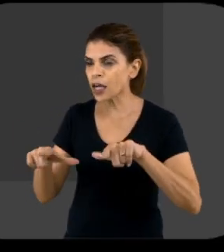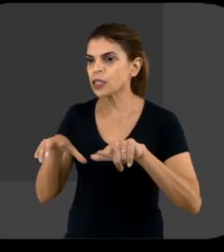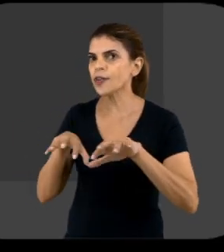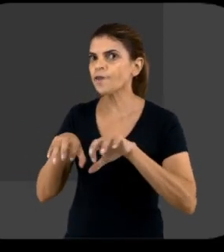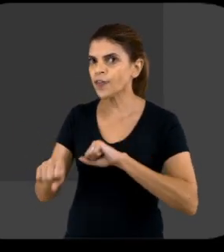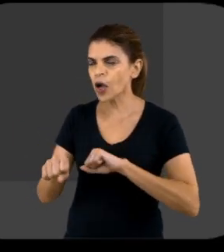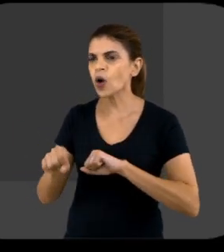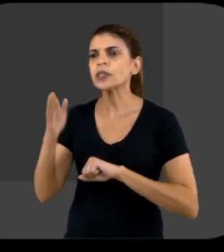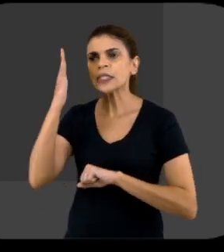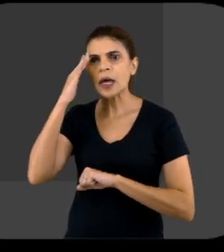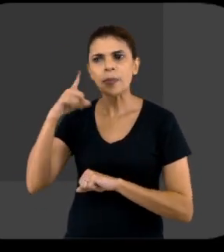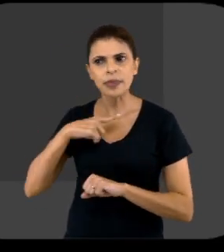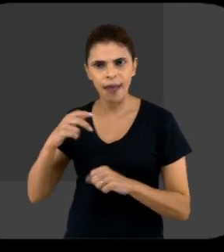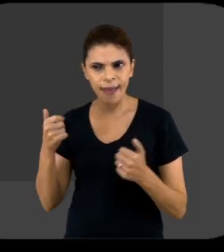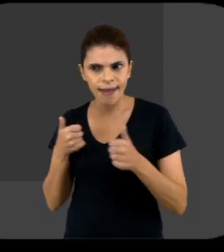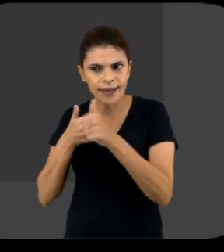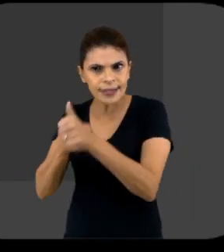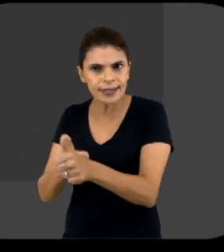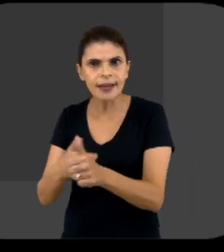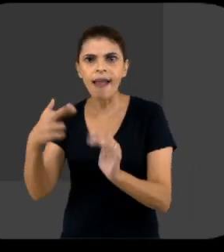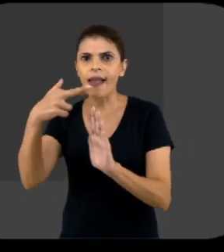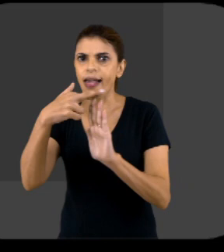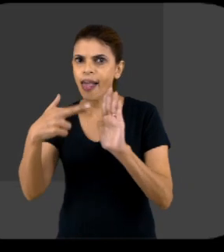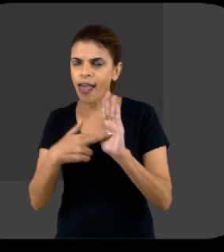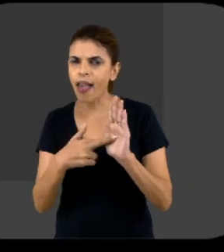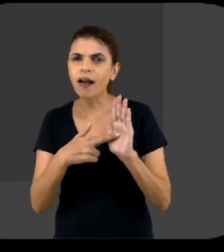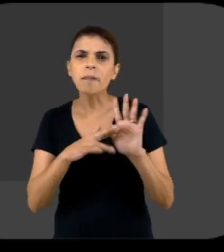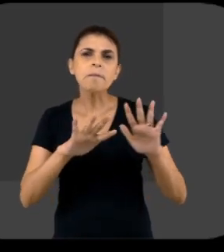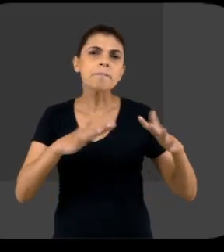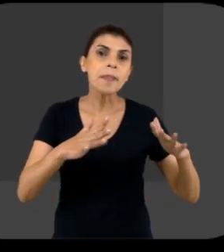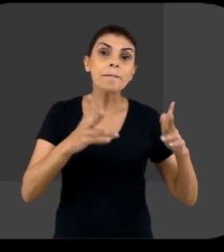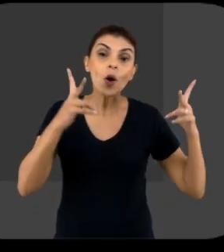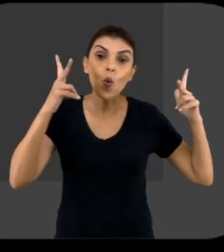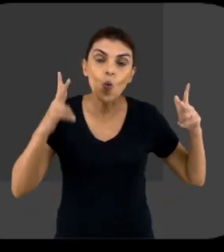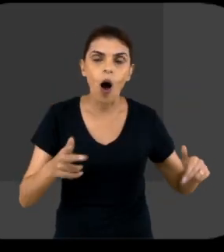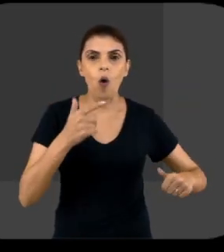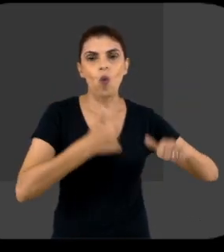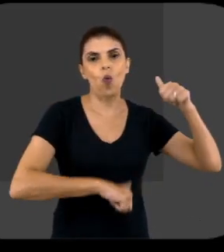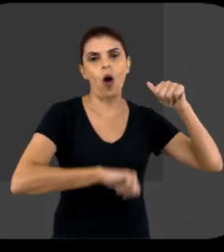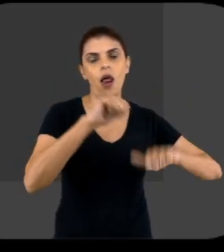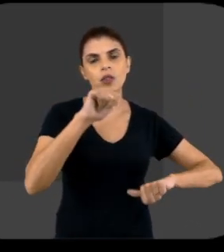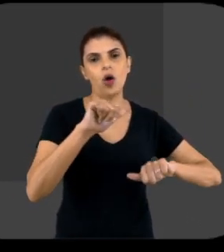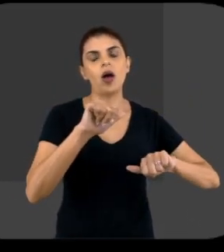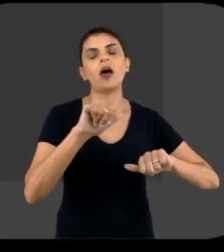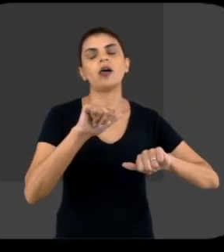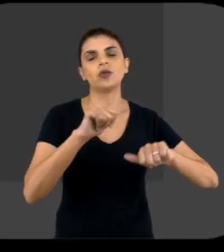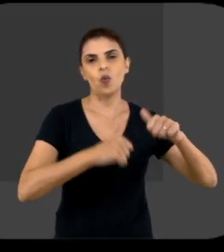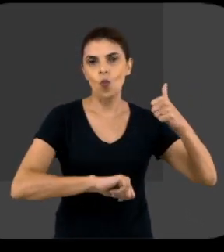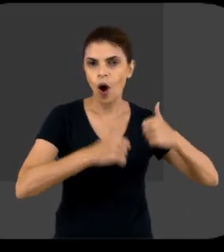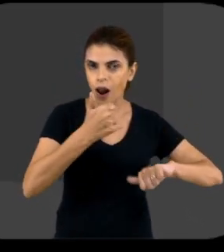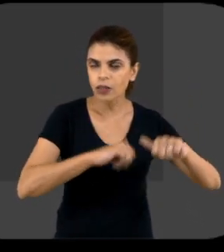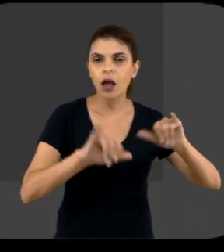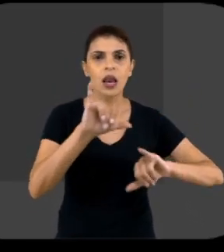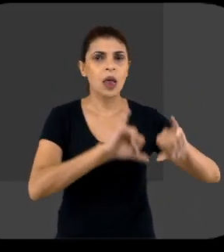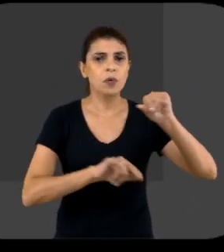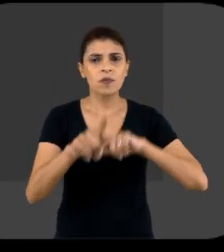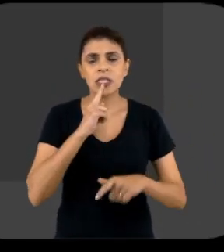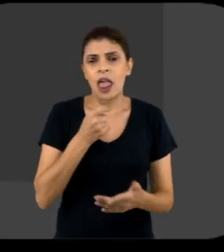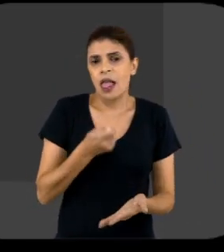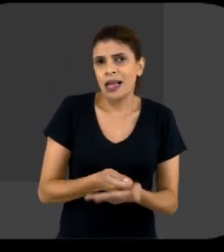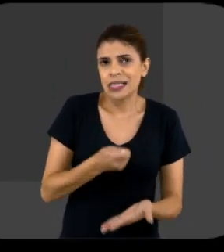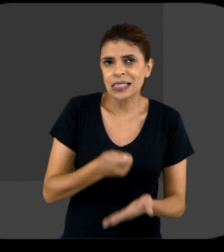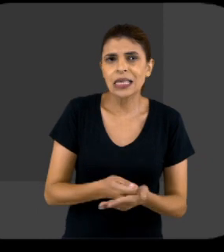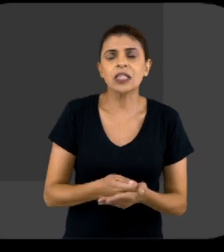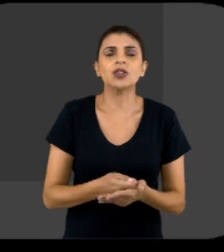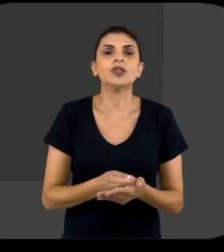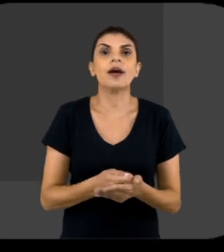baseado em requisitos que tenham, no mínimo, a mesma qualidade do seu laboratório. Então, se você exige